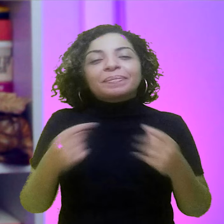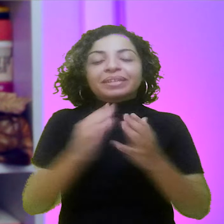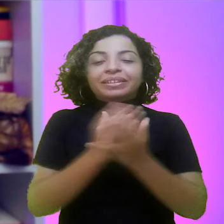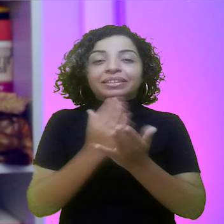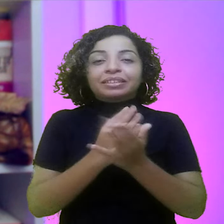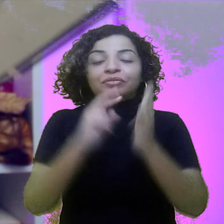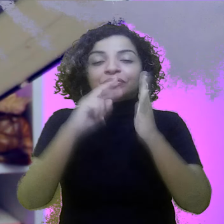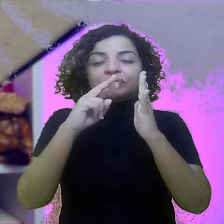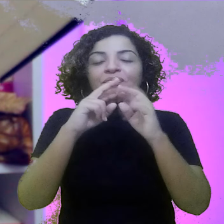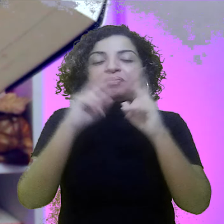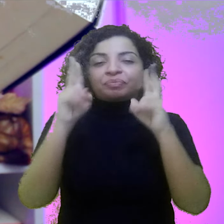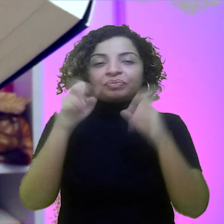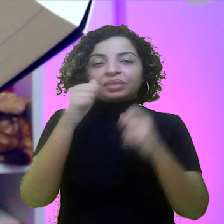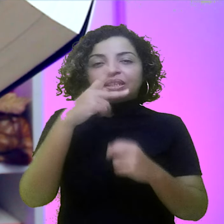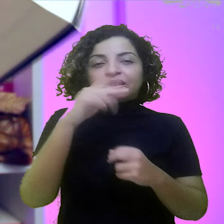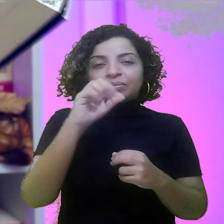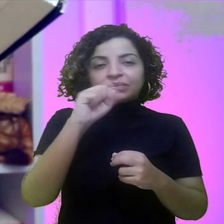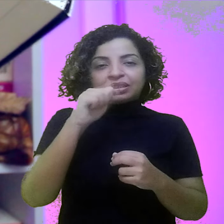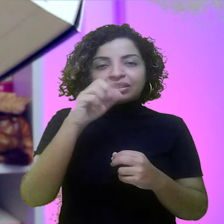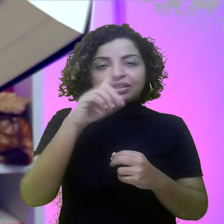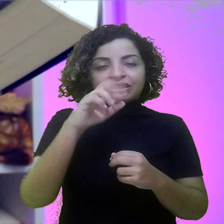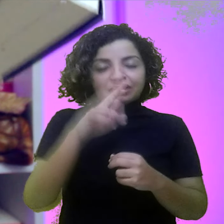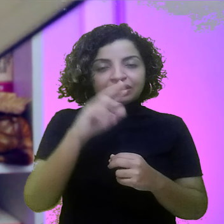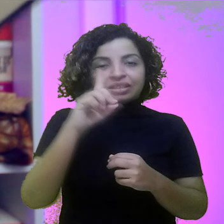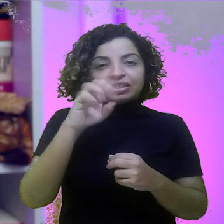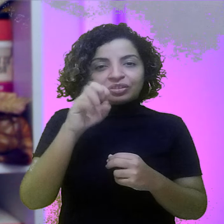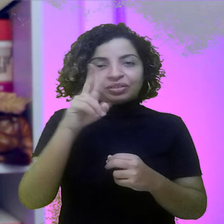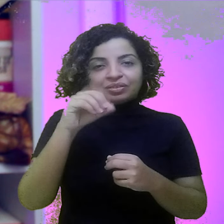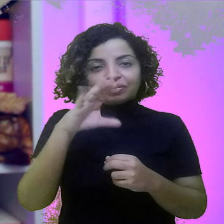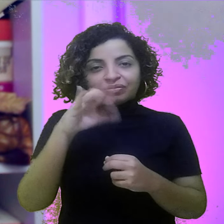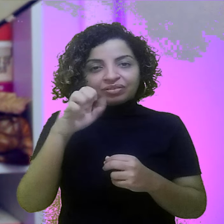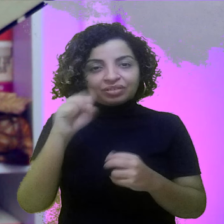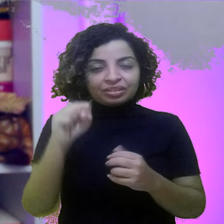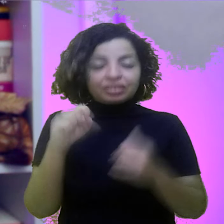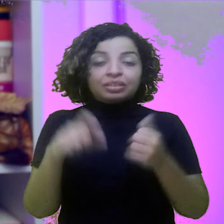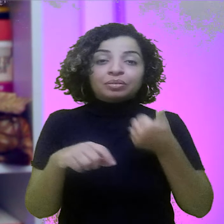de Vocês. Oposição à ditadura brasileira nos Estados Unidos,